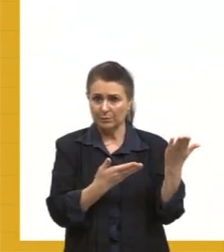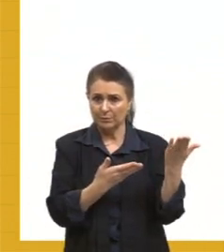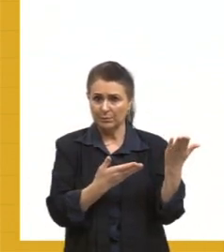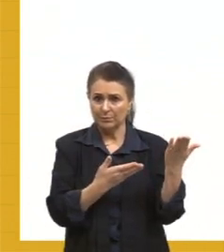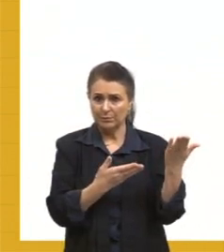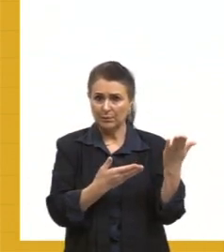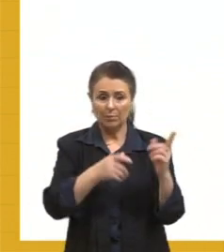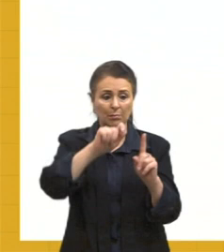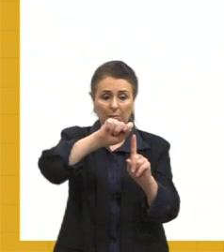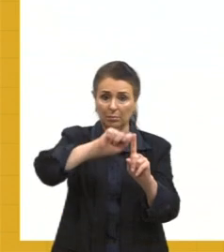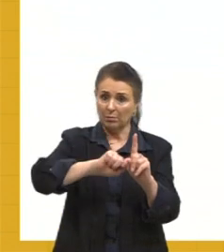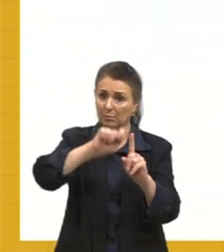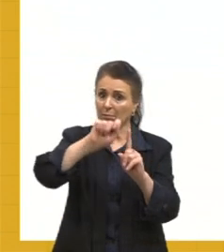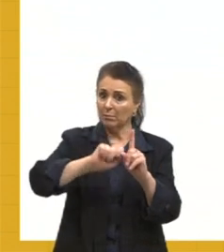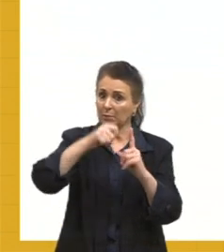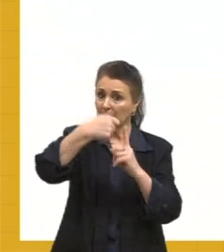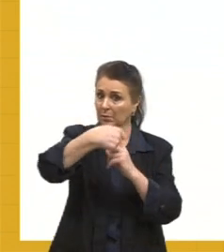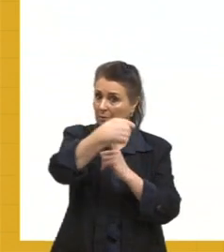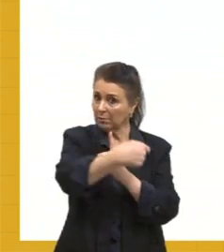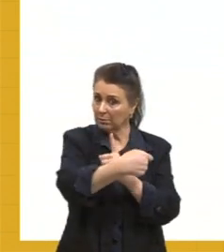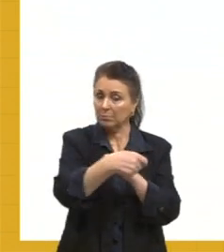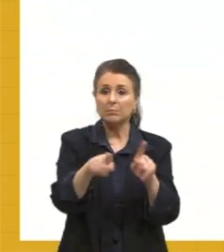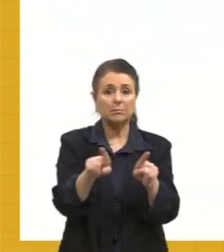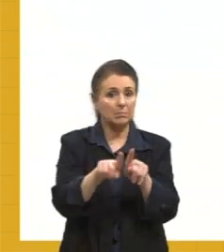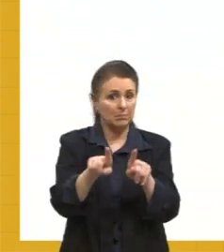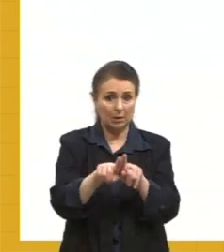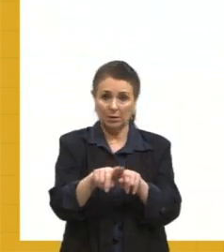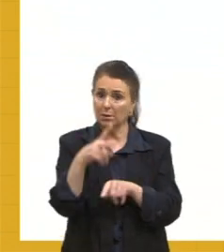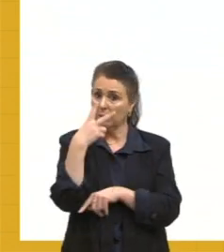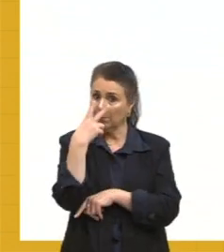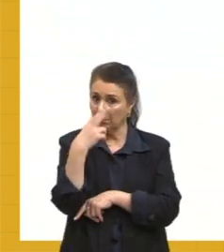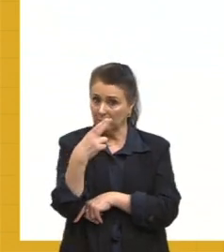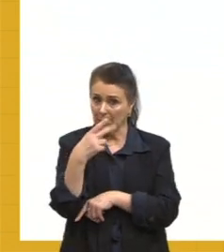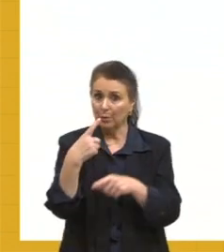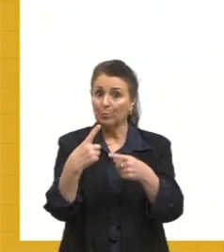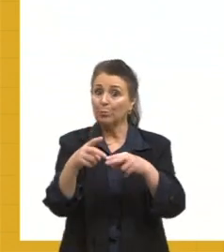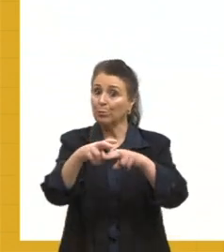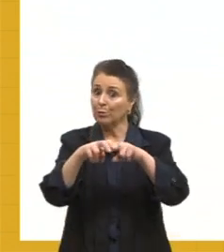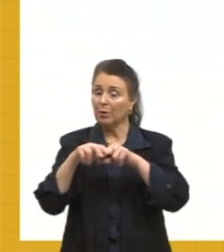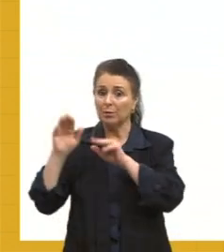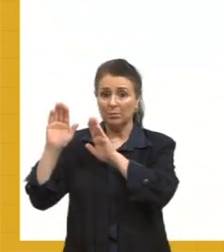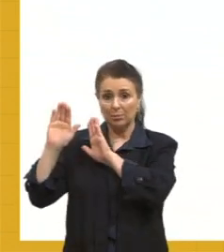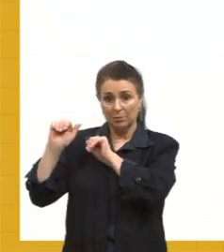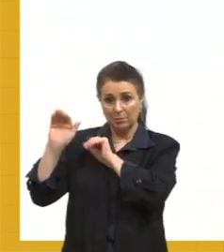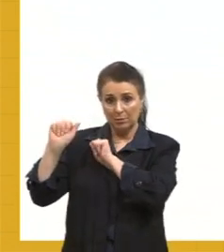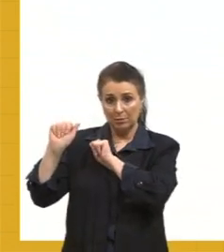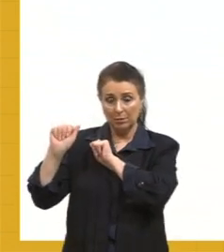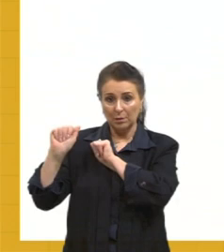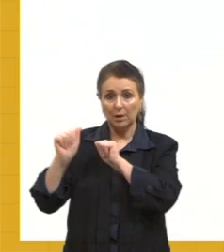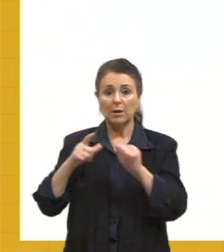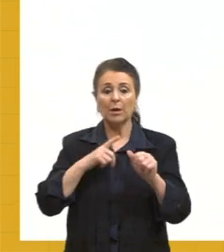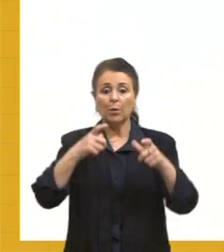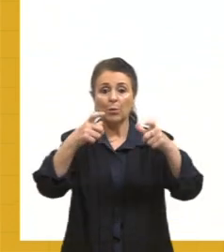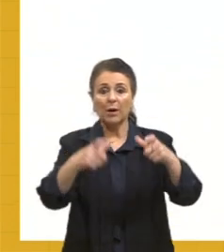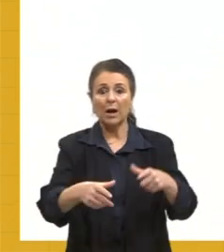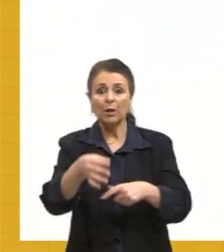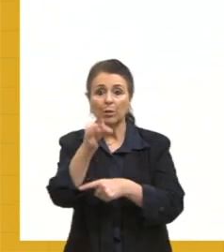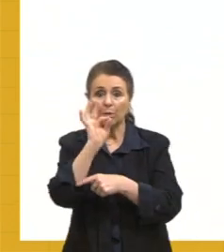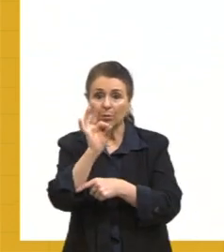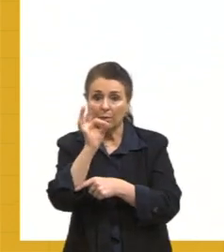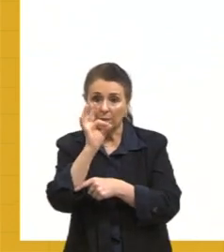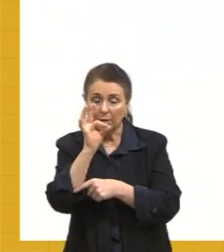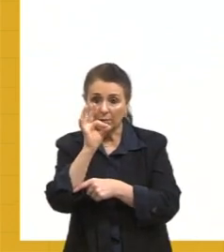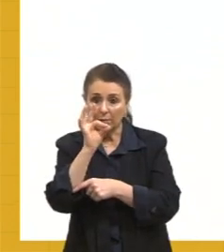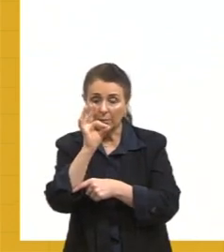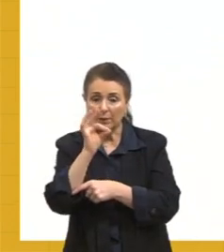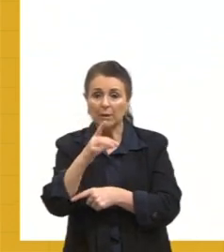é a nossa banana né E que é banana para eles também é advinda do espanhol que teria que a cafeteria também advinda do